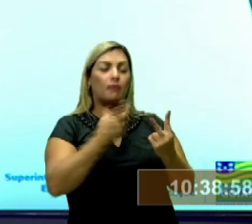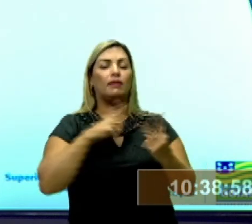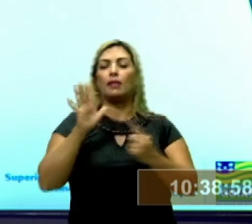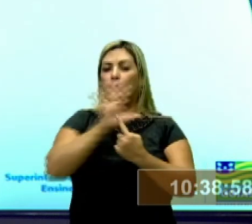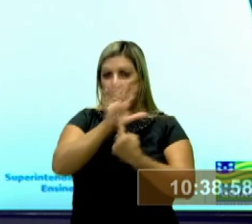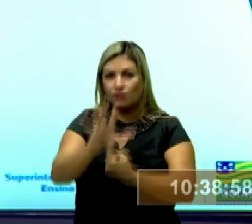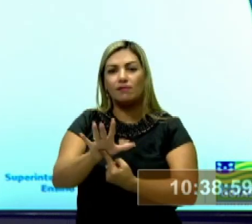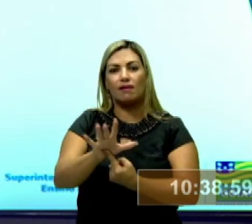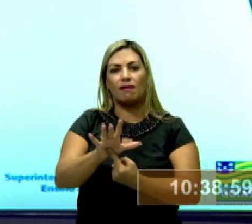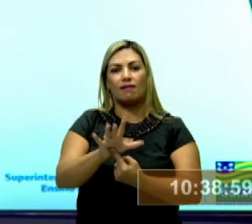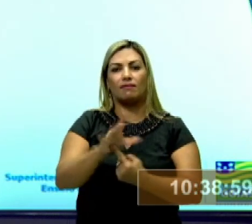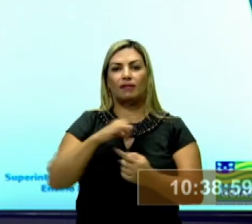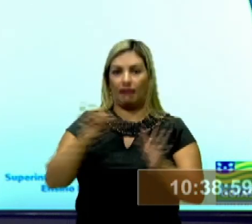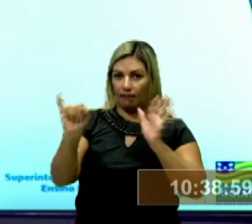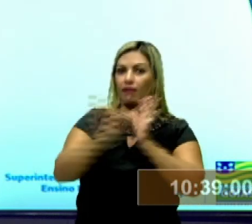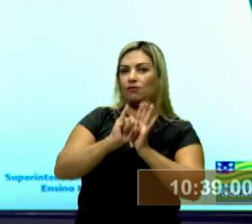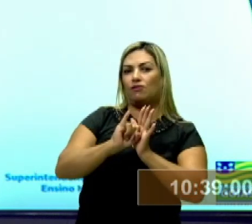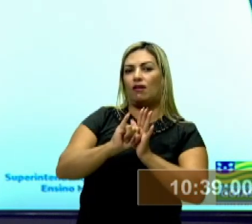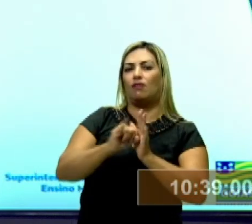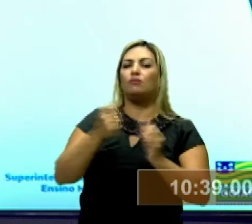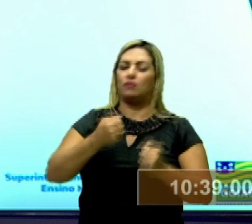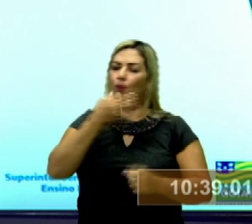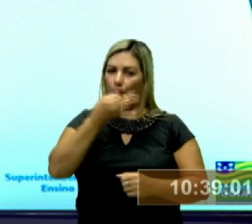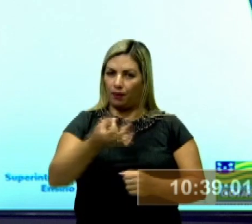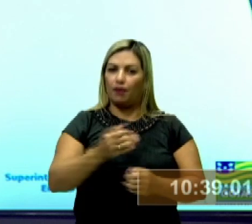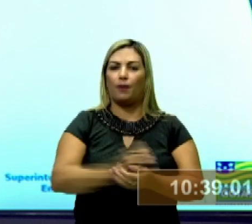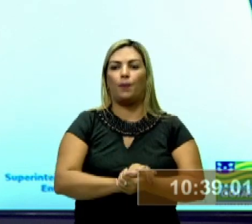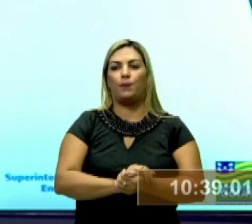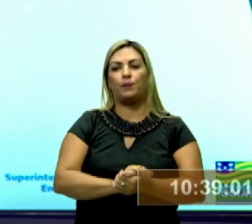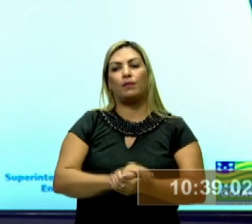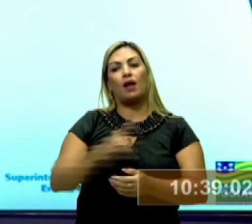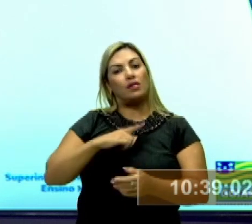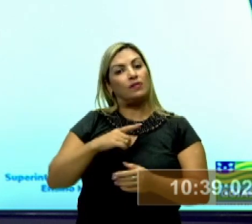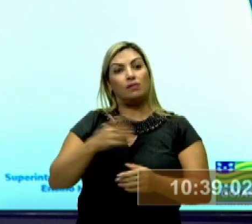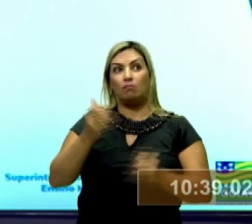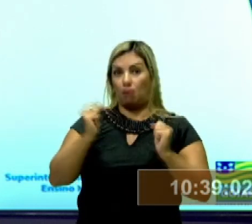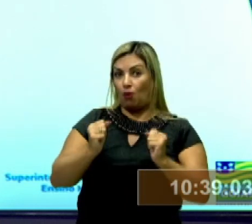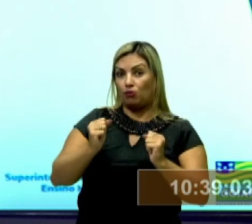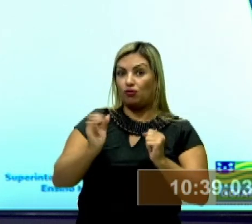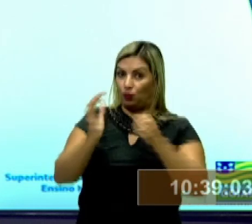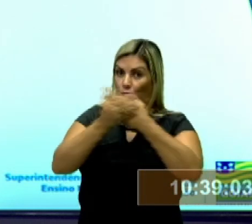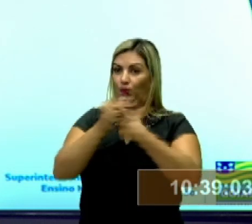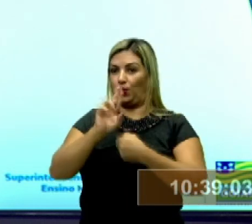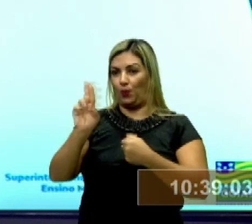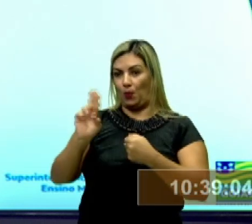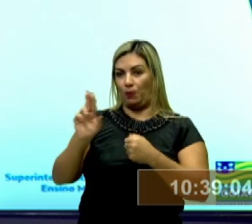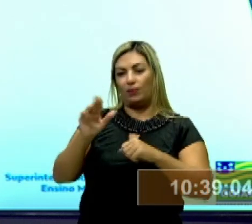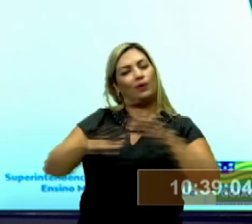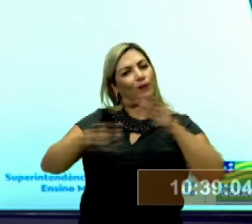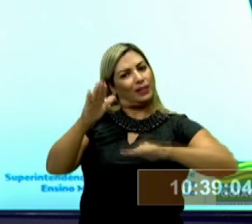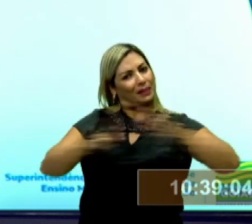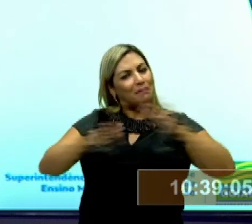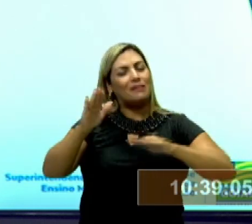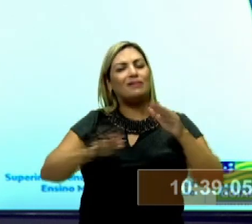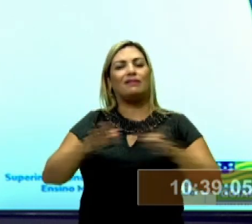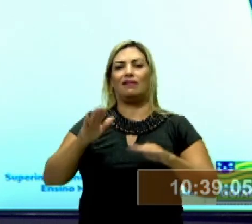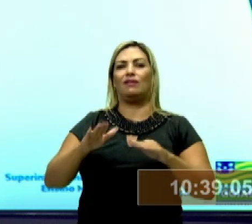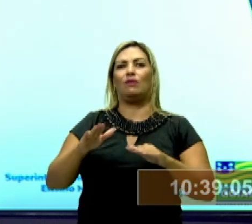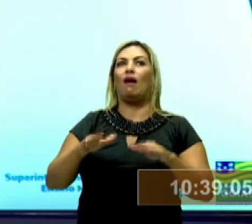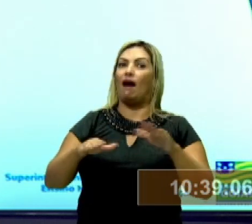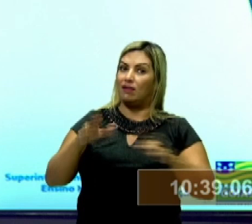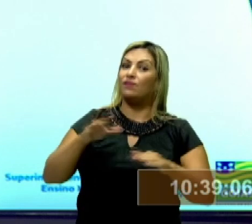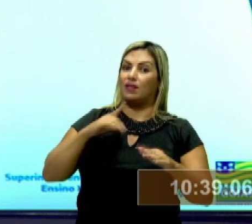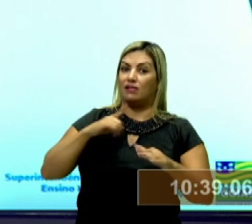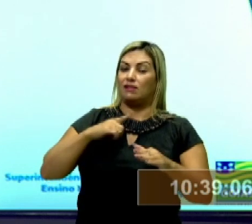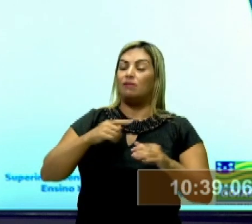mostrar, né? Ele não vai dar, fazer uma opinião, apesar que ele poderia ser anônimo, mas dependendo do tipo de matéria, é necessário